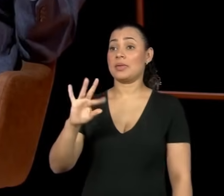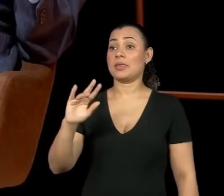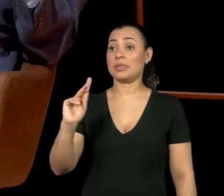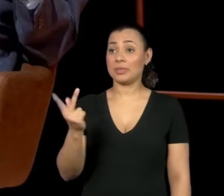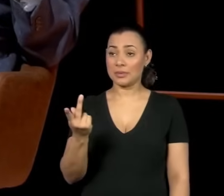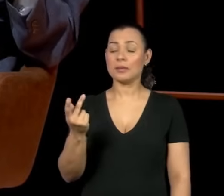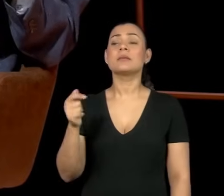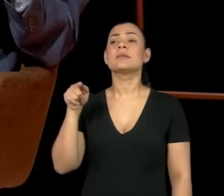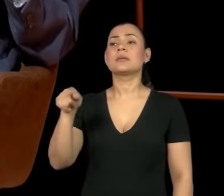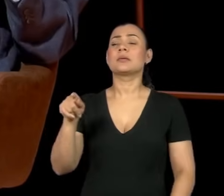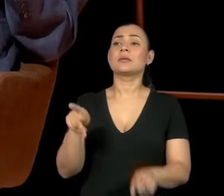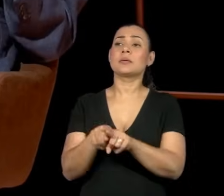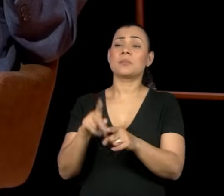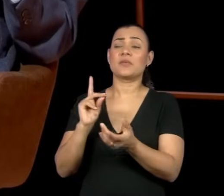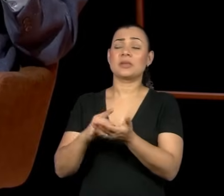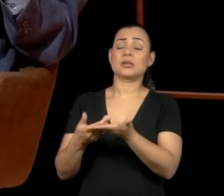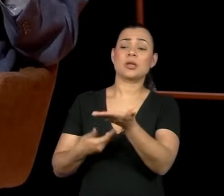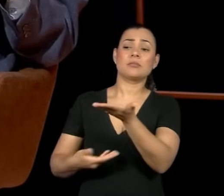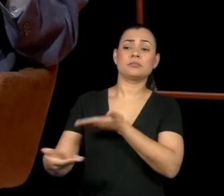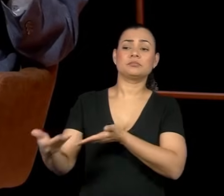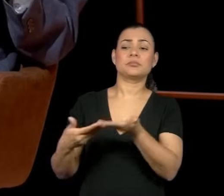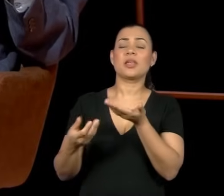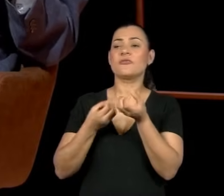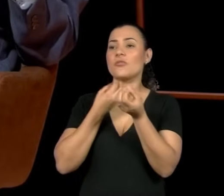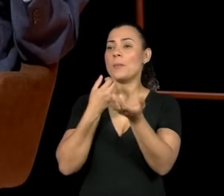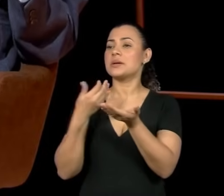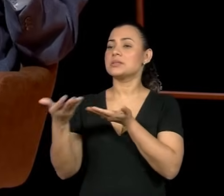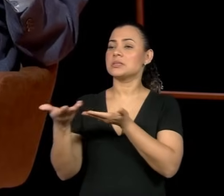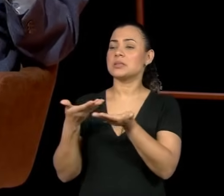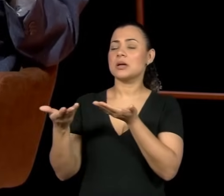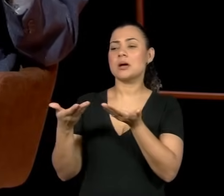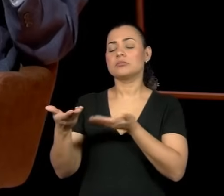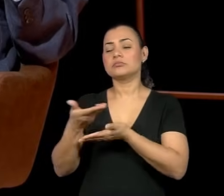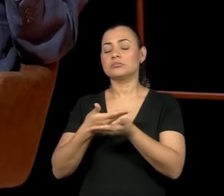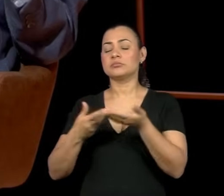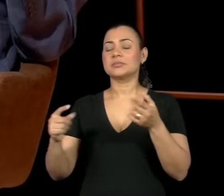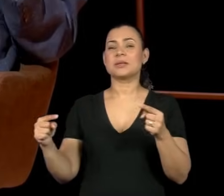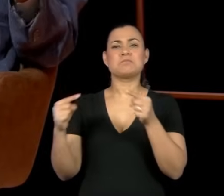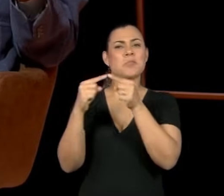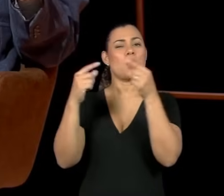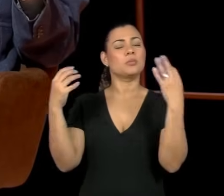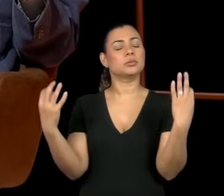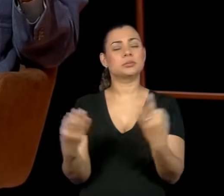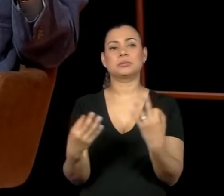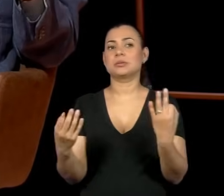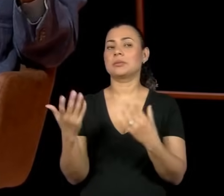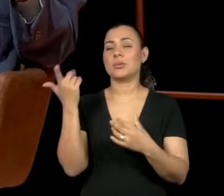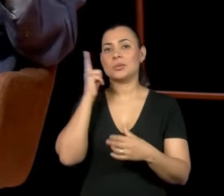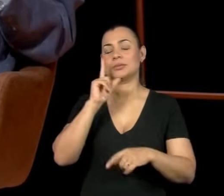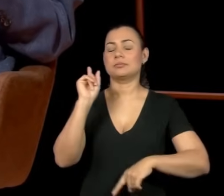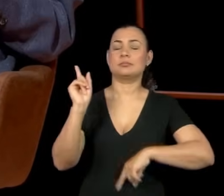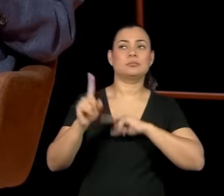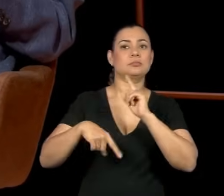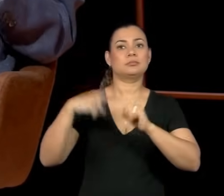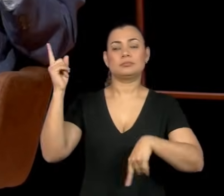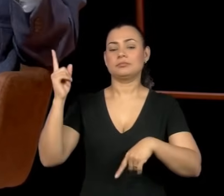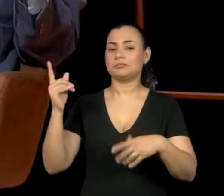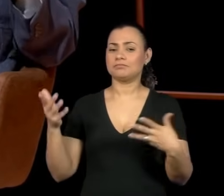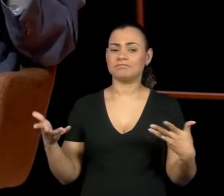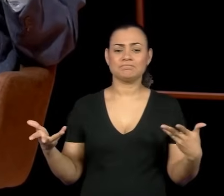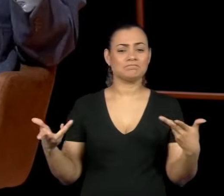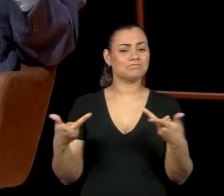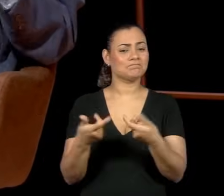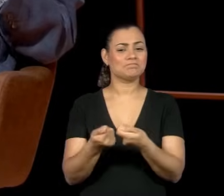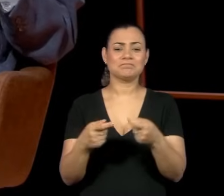a sintonia, a troca de informações foi que provocou todo esse sucesso, né? É um talento incrível,